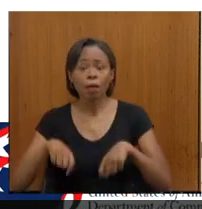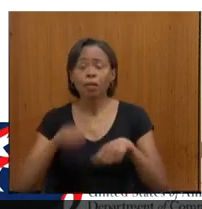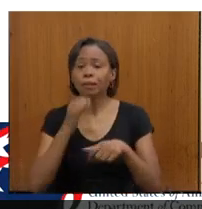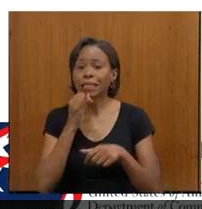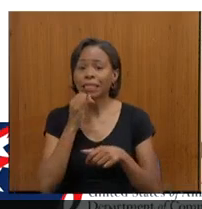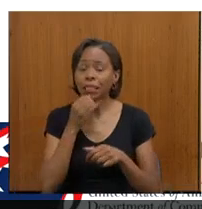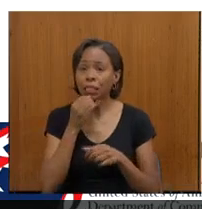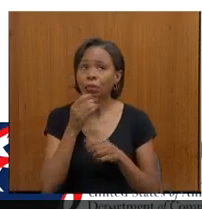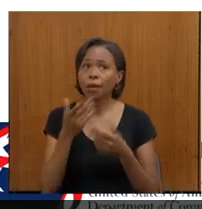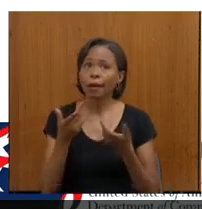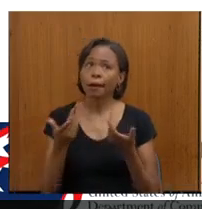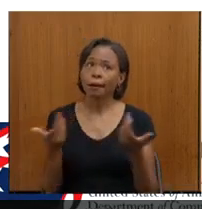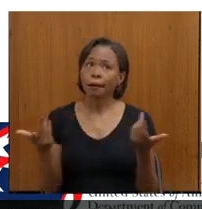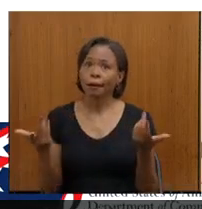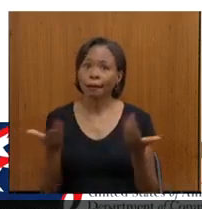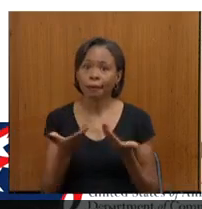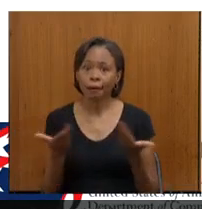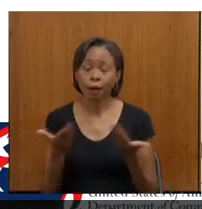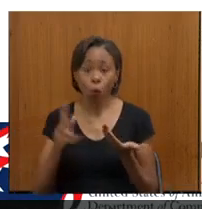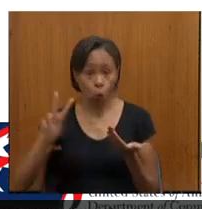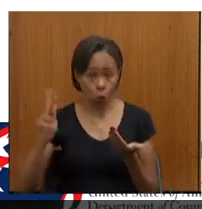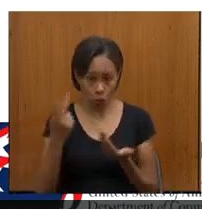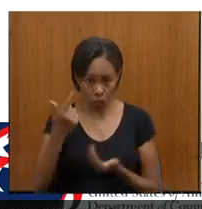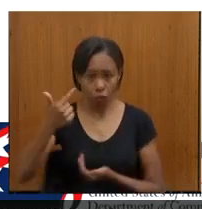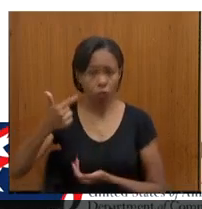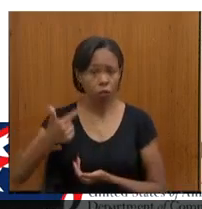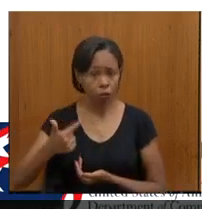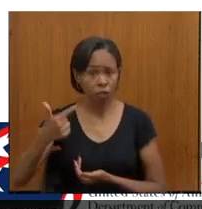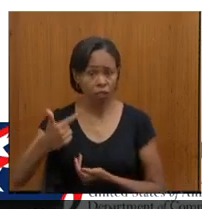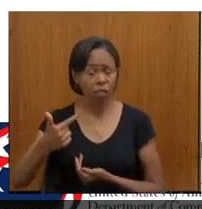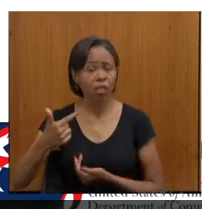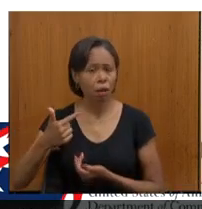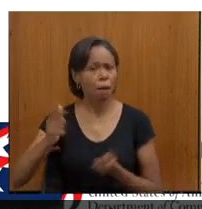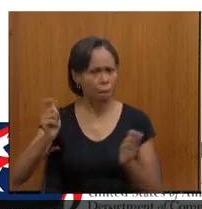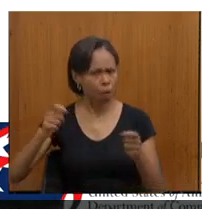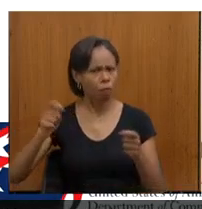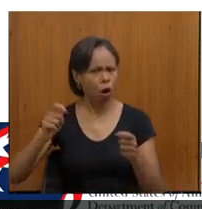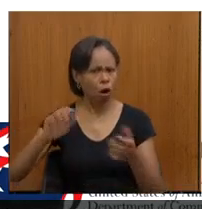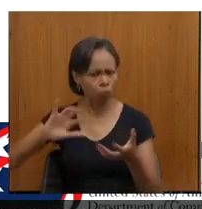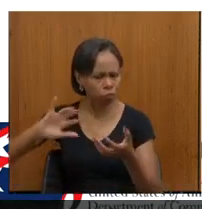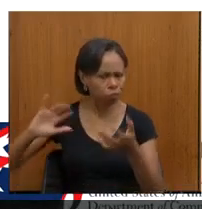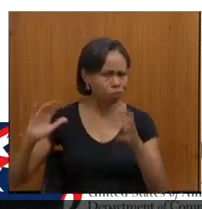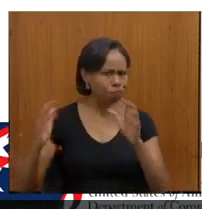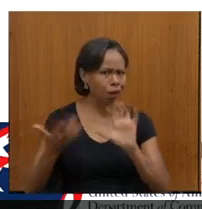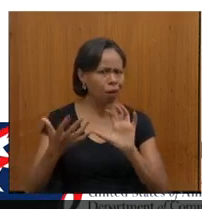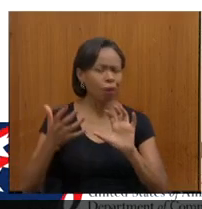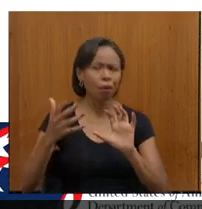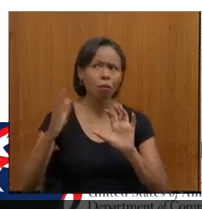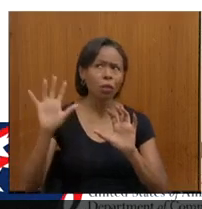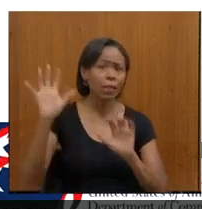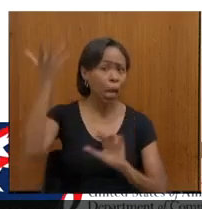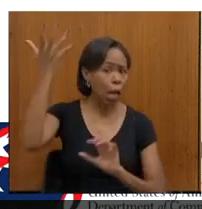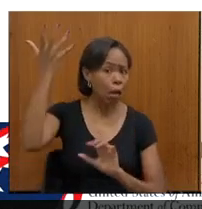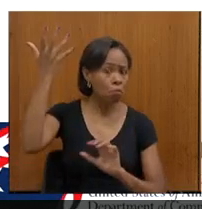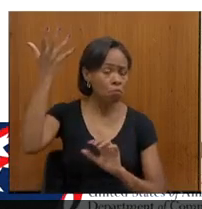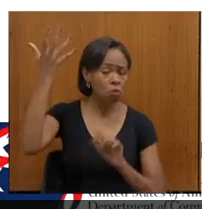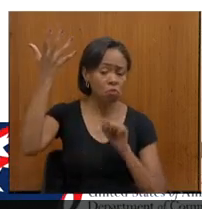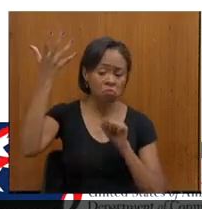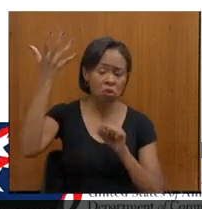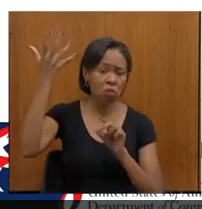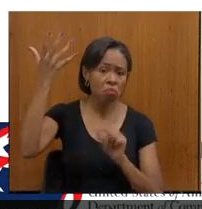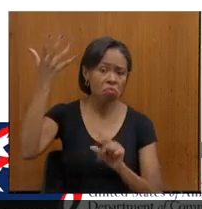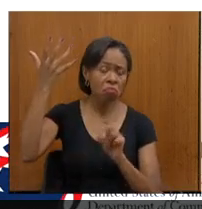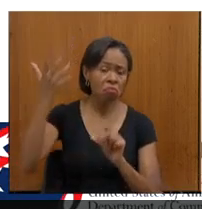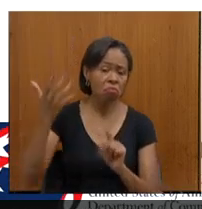a cor pediu o hidrogênio ele tem essa potencializar suas habilidades de consegue ter essa eternamente por longo